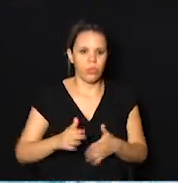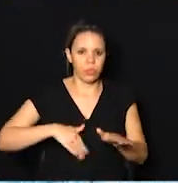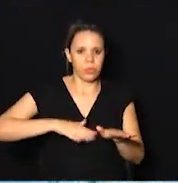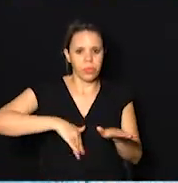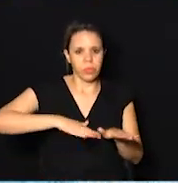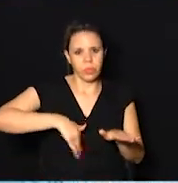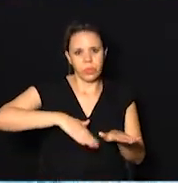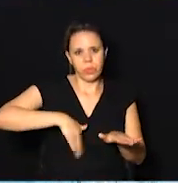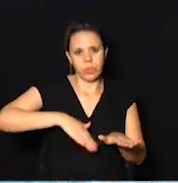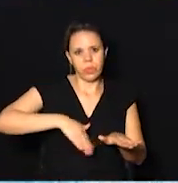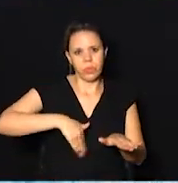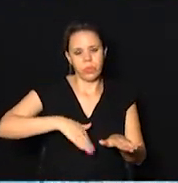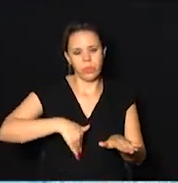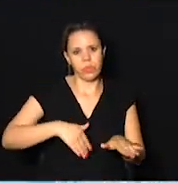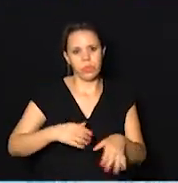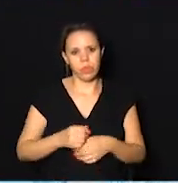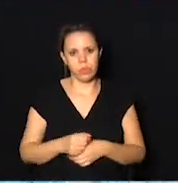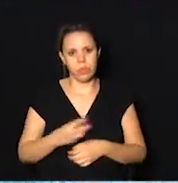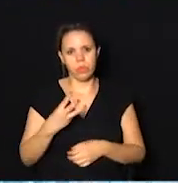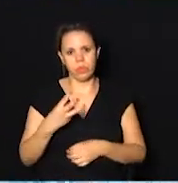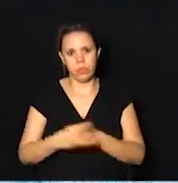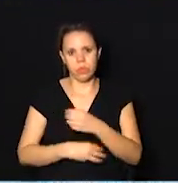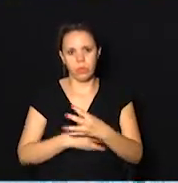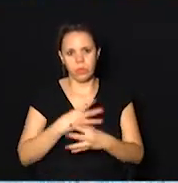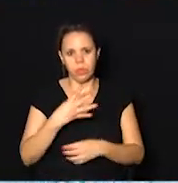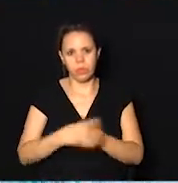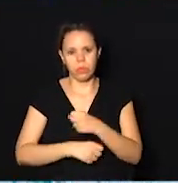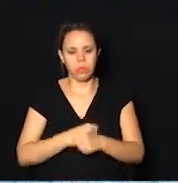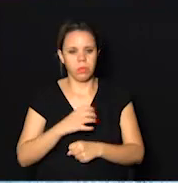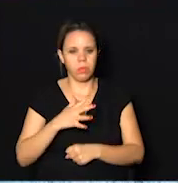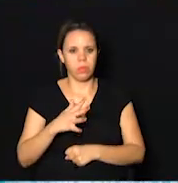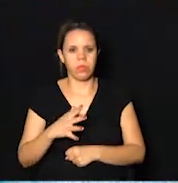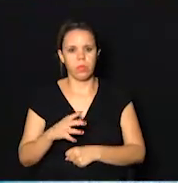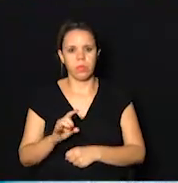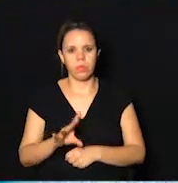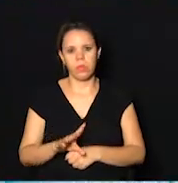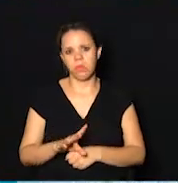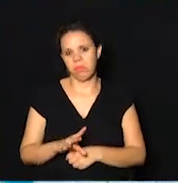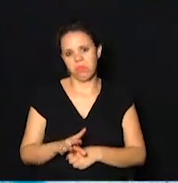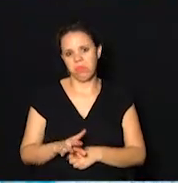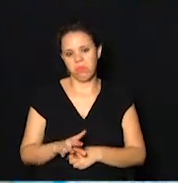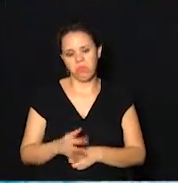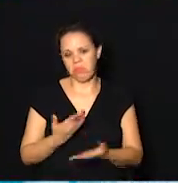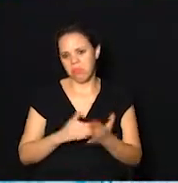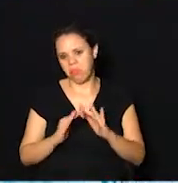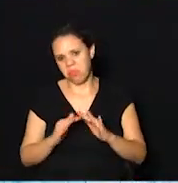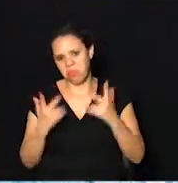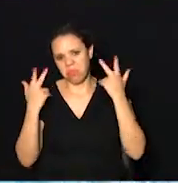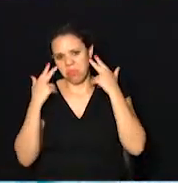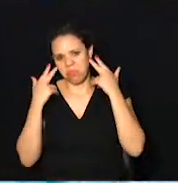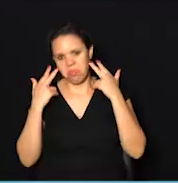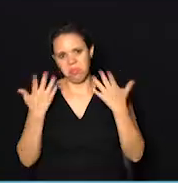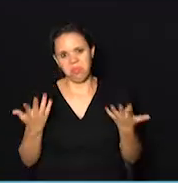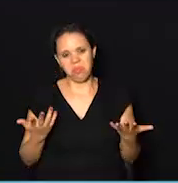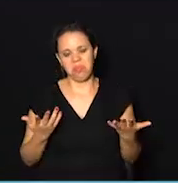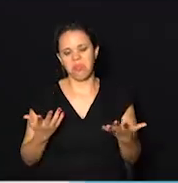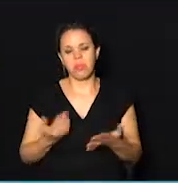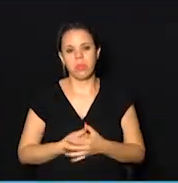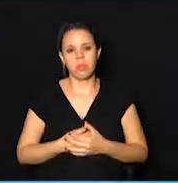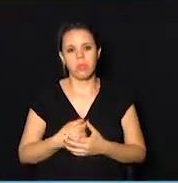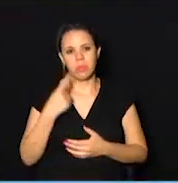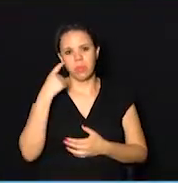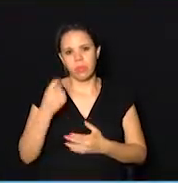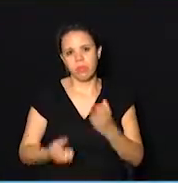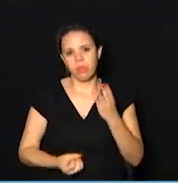comecei a nadar e nadei mais uns 3 4 anos mas só de forma o escolar ou amadora o